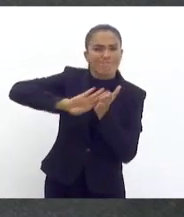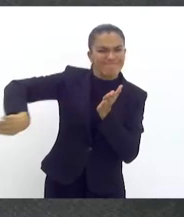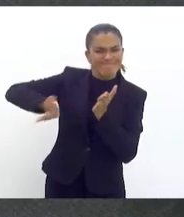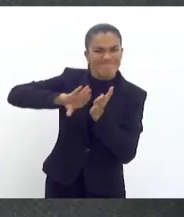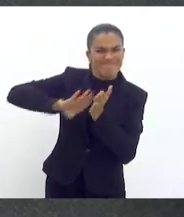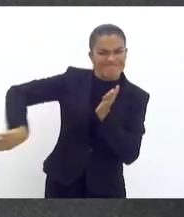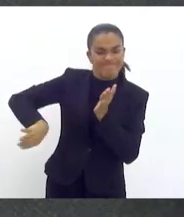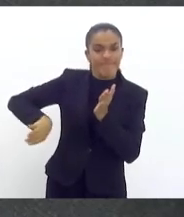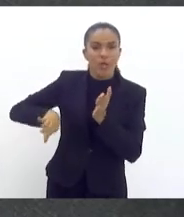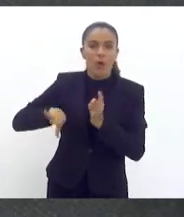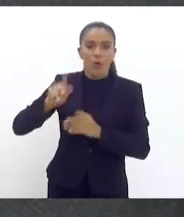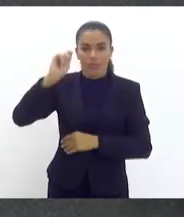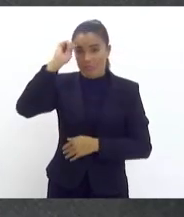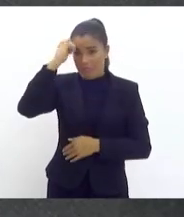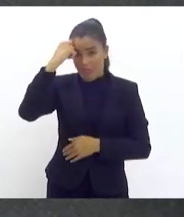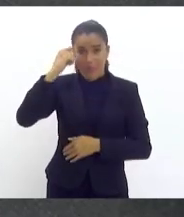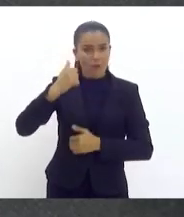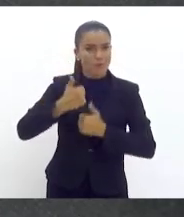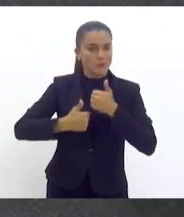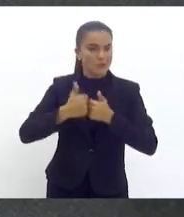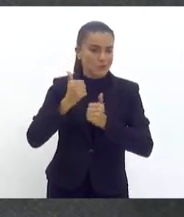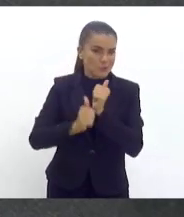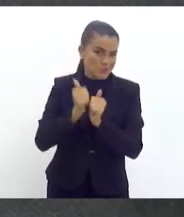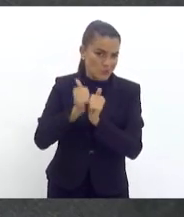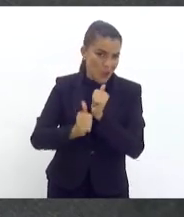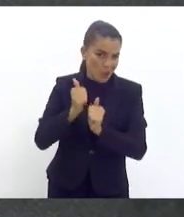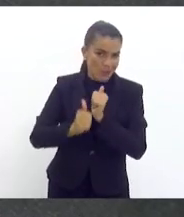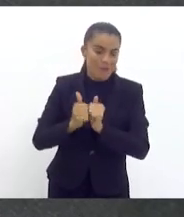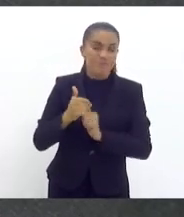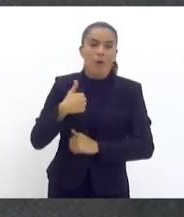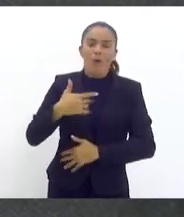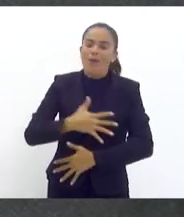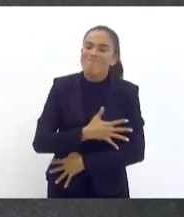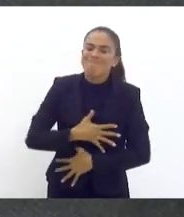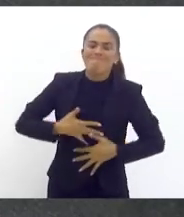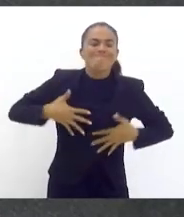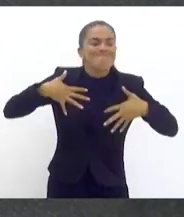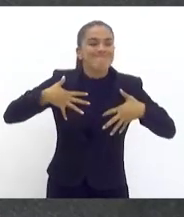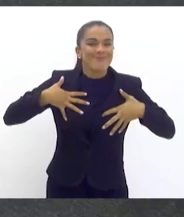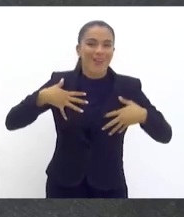de futebol. Então, eu, que tenho muito orgulho